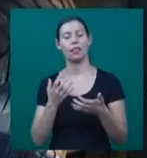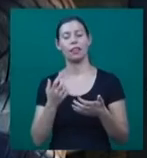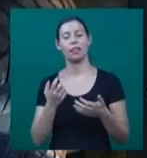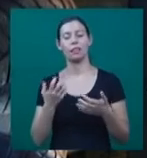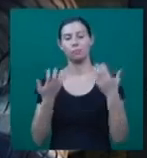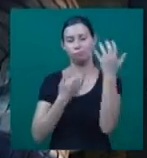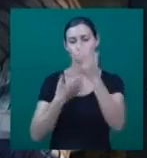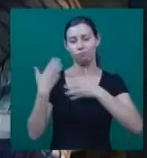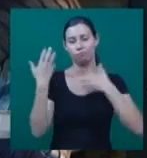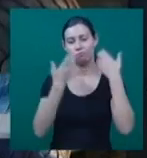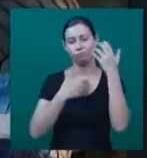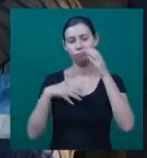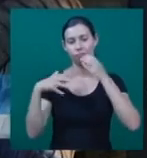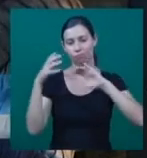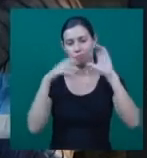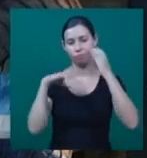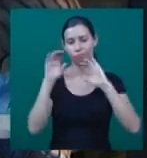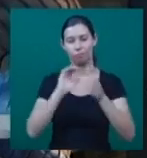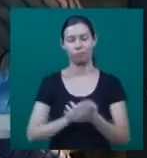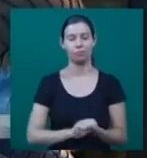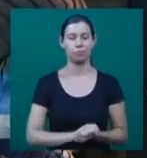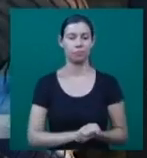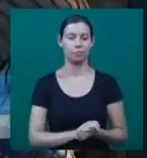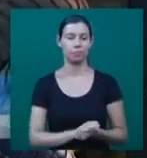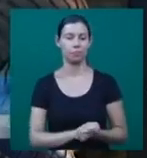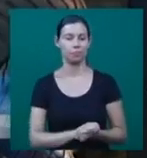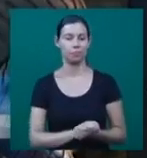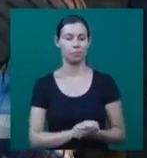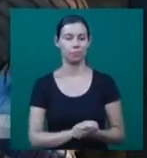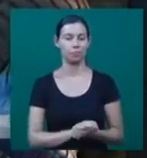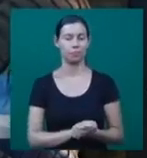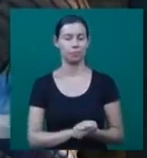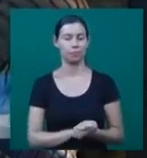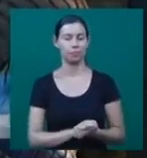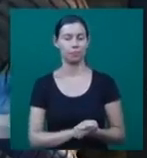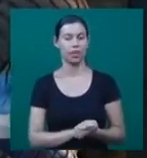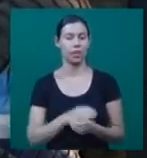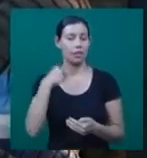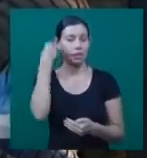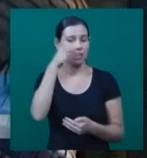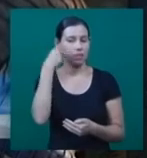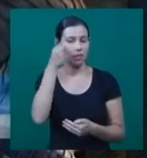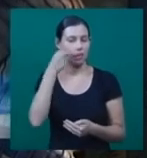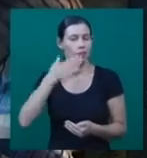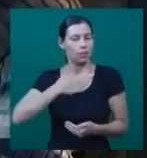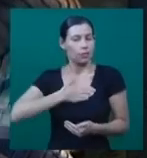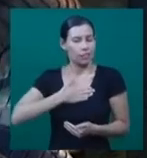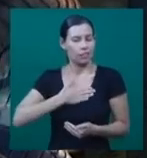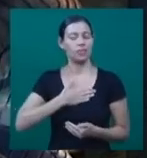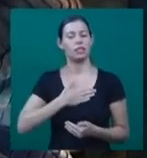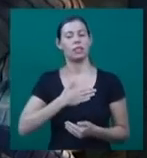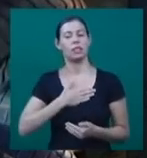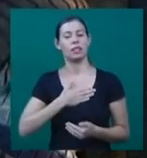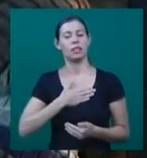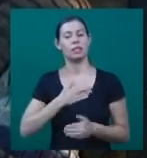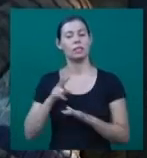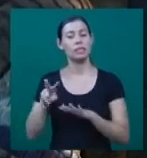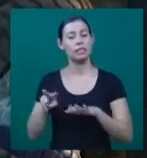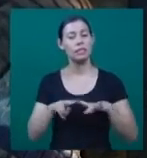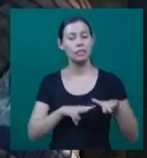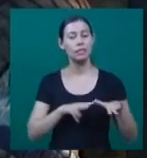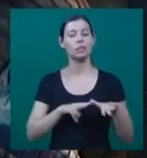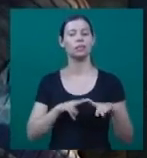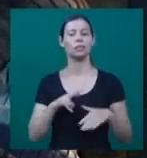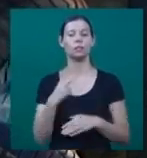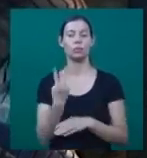Para mim está sendo uma experiência fenomenal. Eu não esperava que desse estudo, né, em pouco menos de 2 semanas, né, e o número